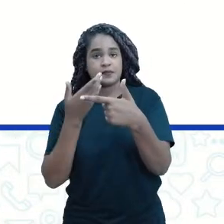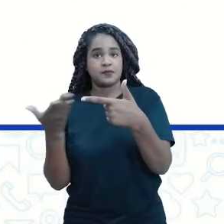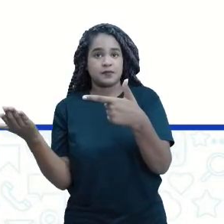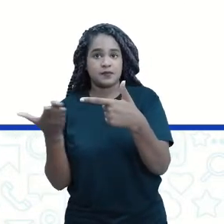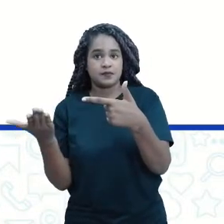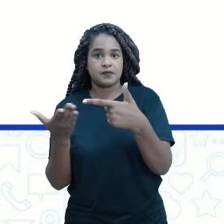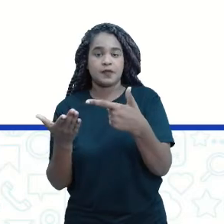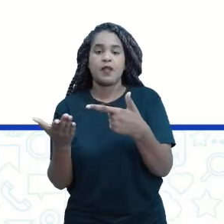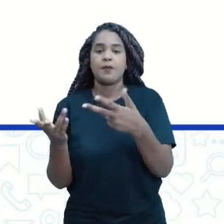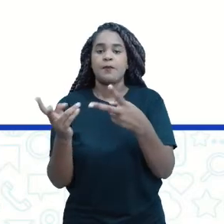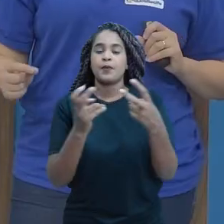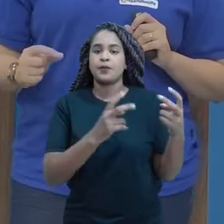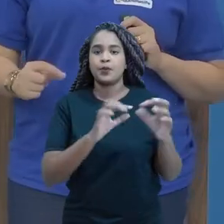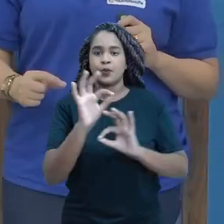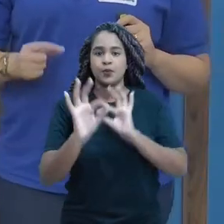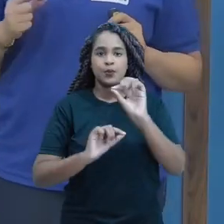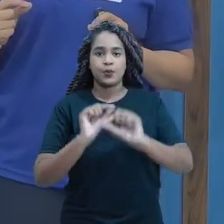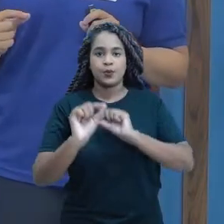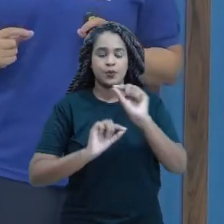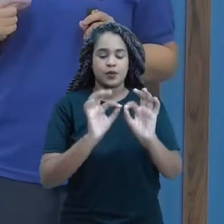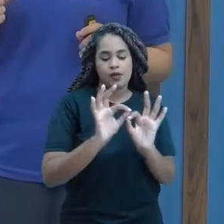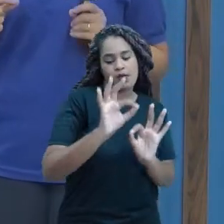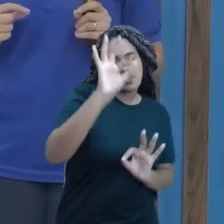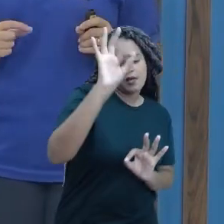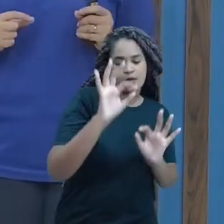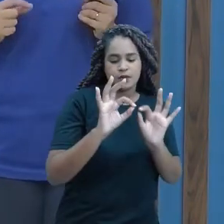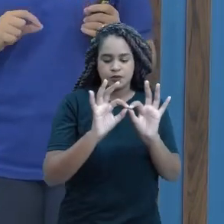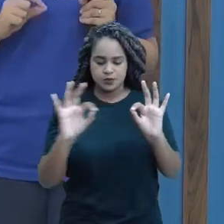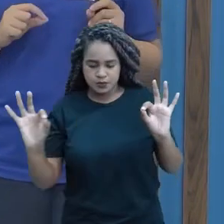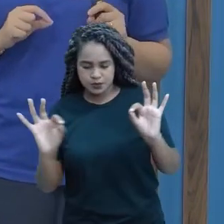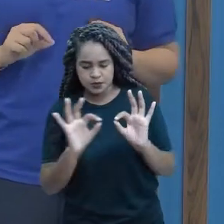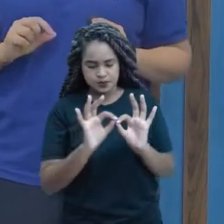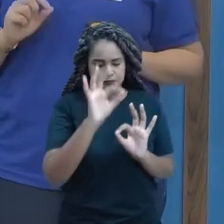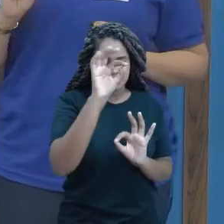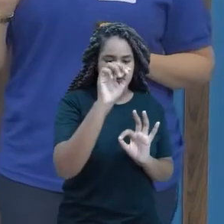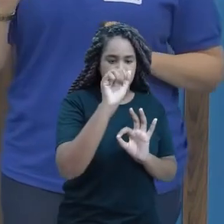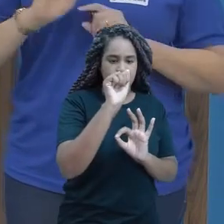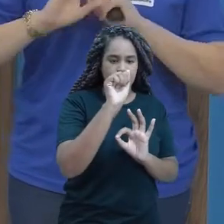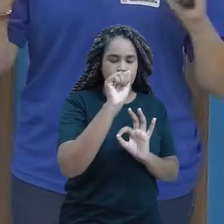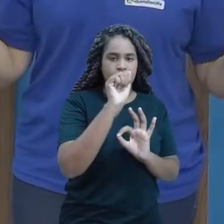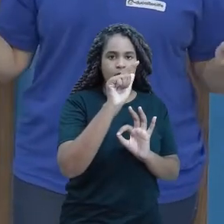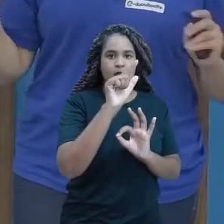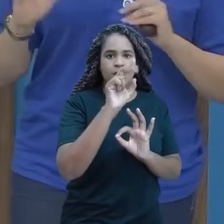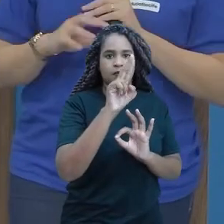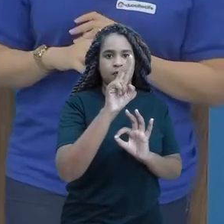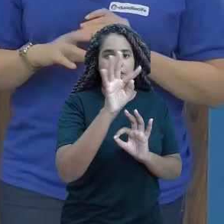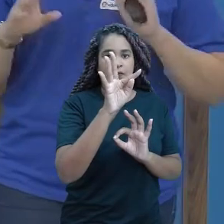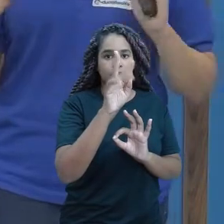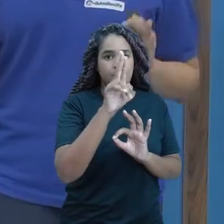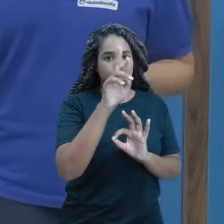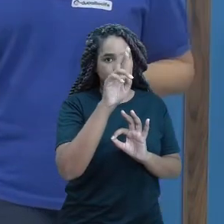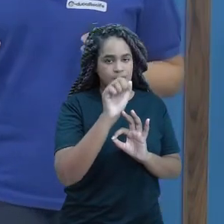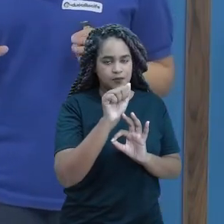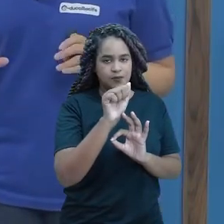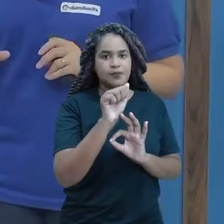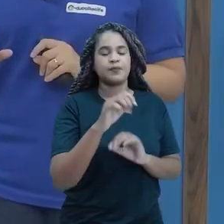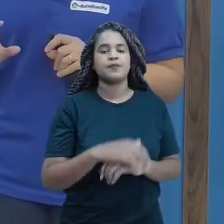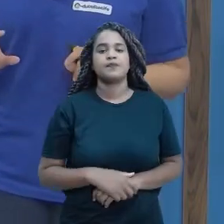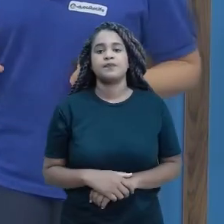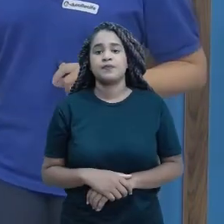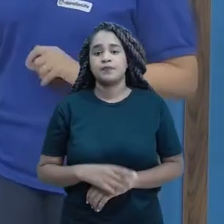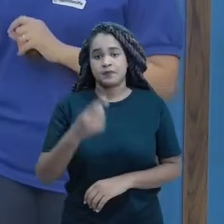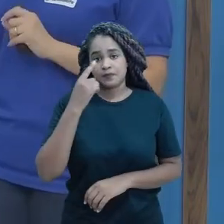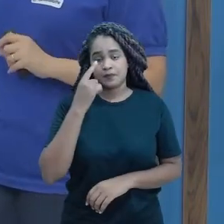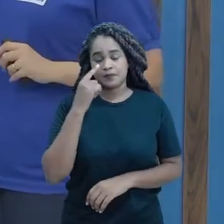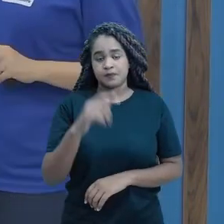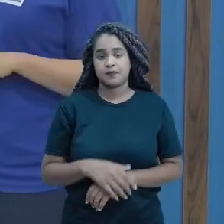a relação de altura, né? Desse elemento que a gente chama altura. E aí, independente de ser triângulo, de ser retângulo, quando a gente